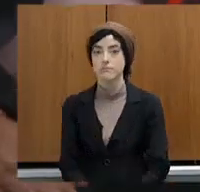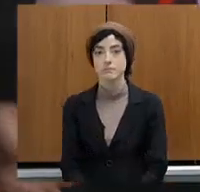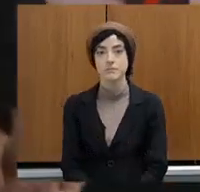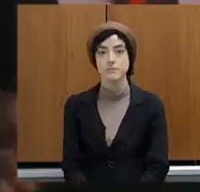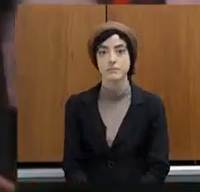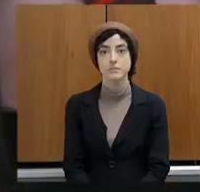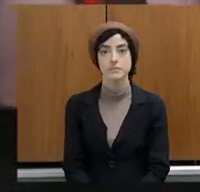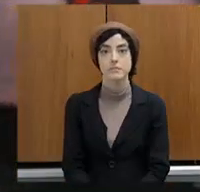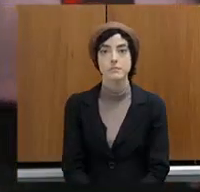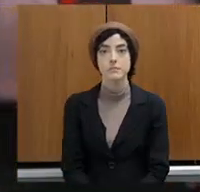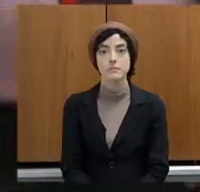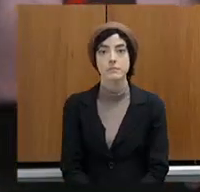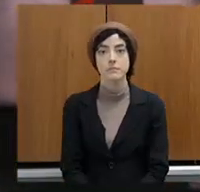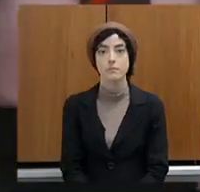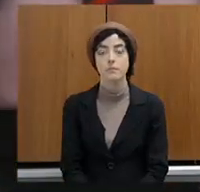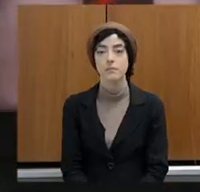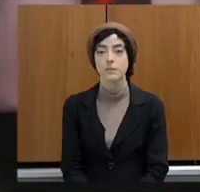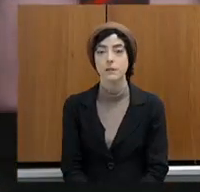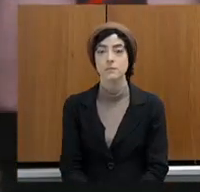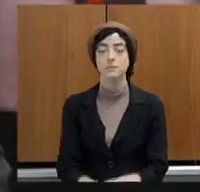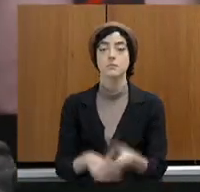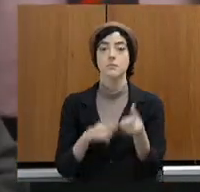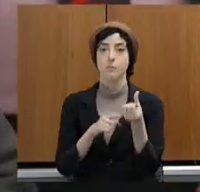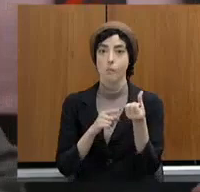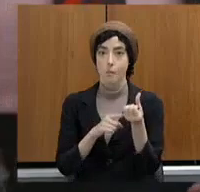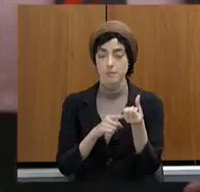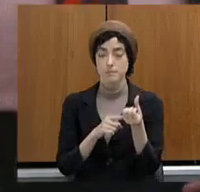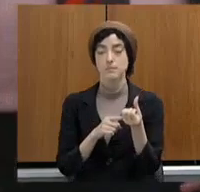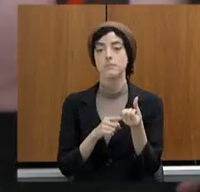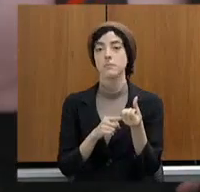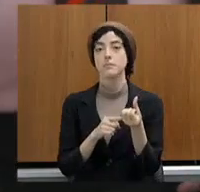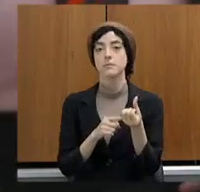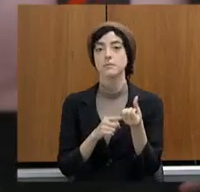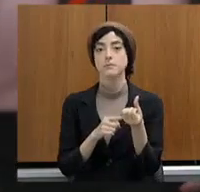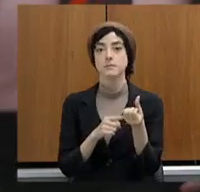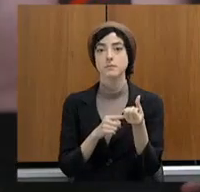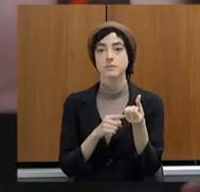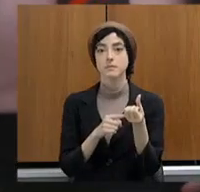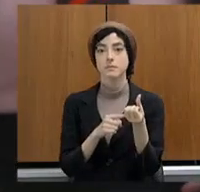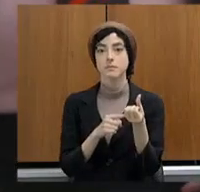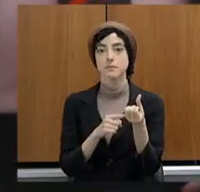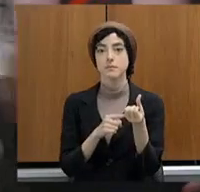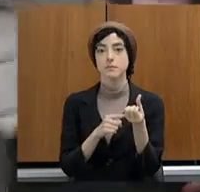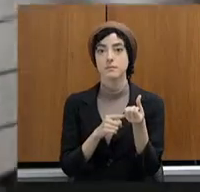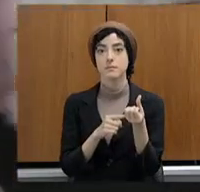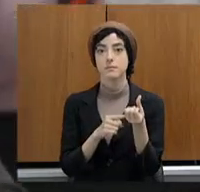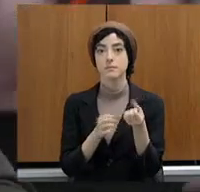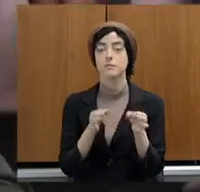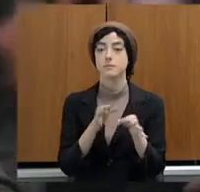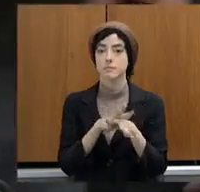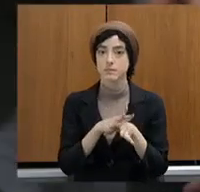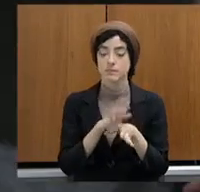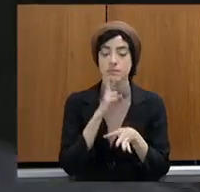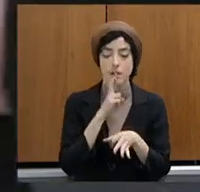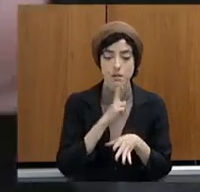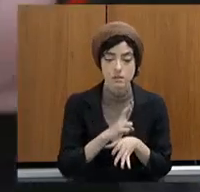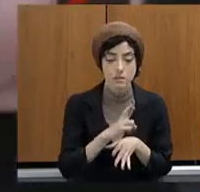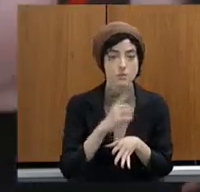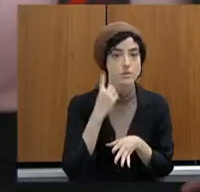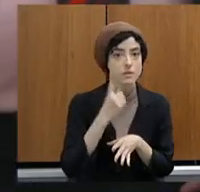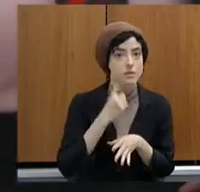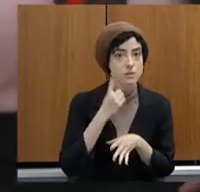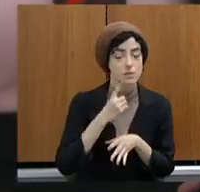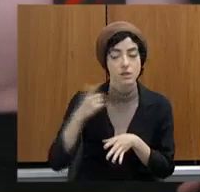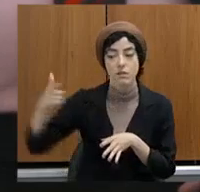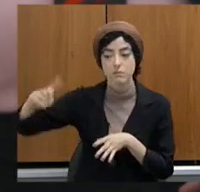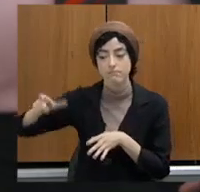minutos para respondê-lo. Seis, após a resposta da autoridade estadual, o deputado que o interpelou disporá de até dois minutos para suas considerações finais.